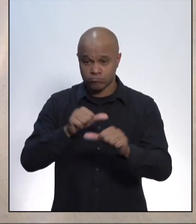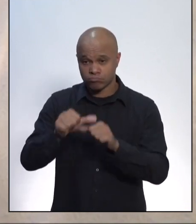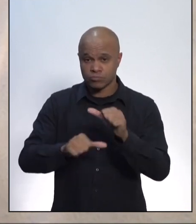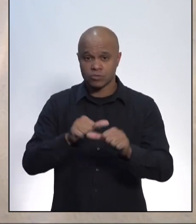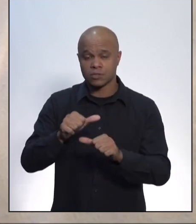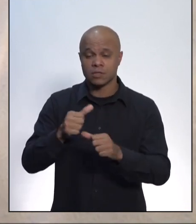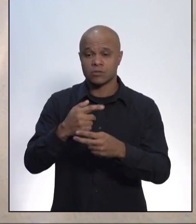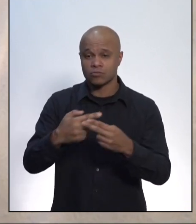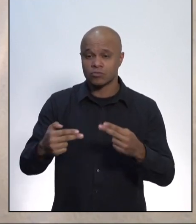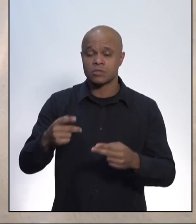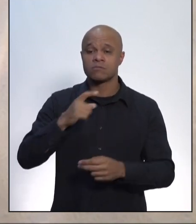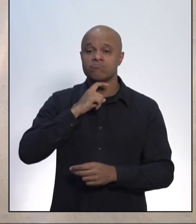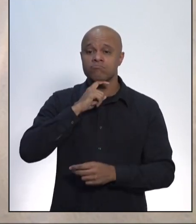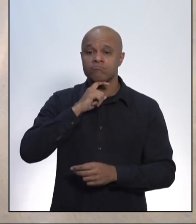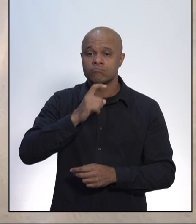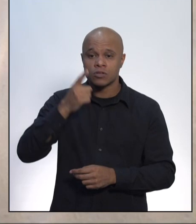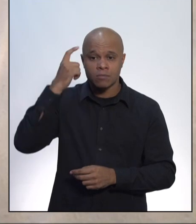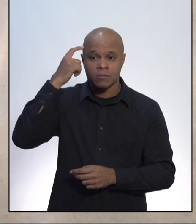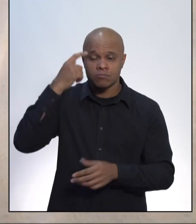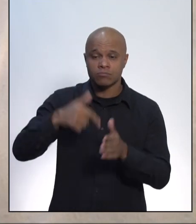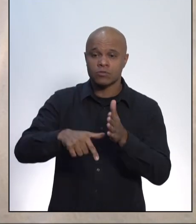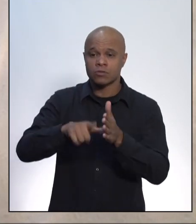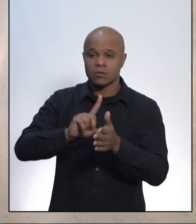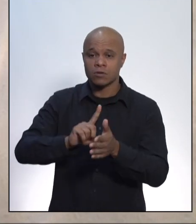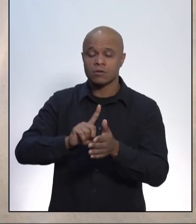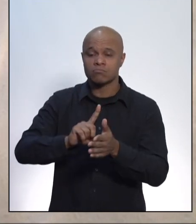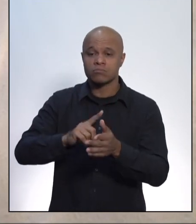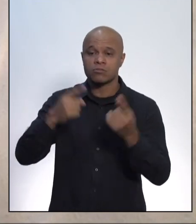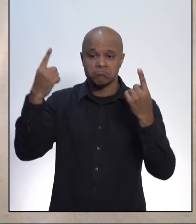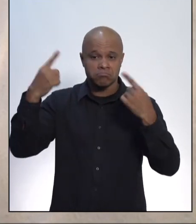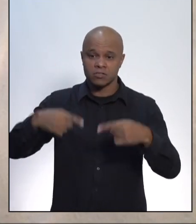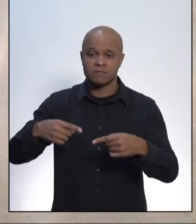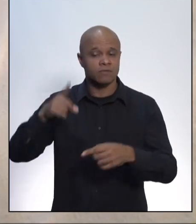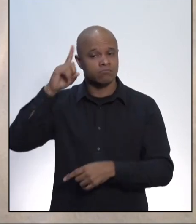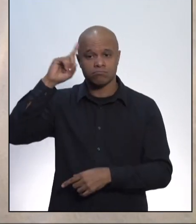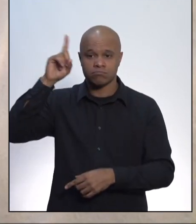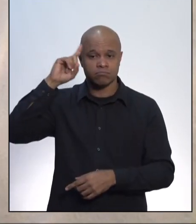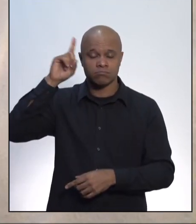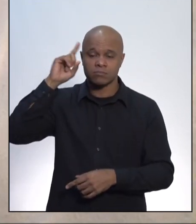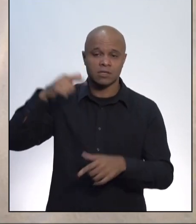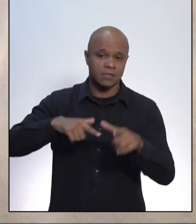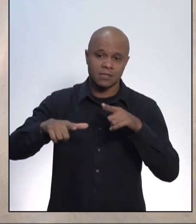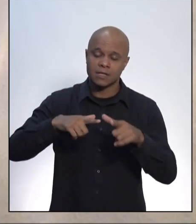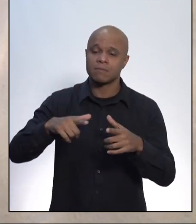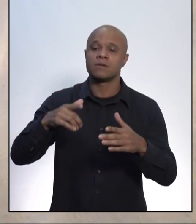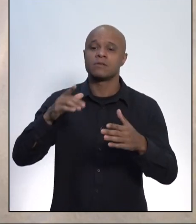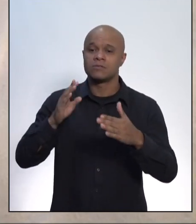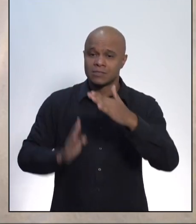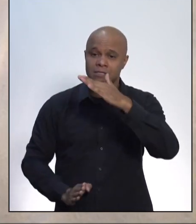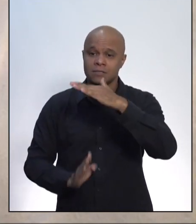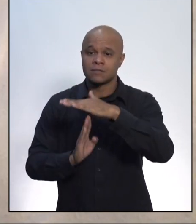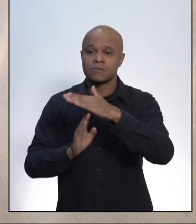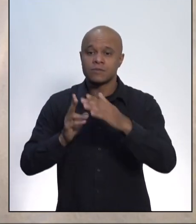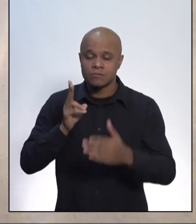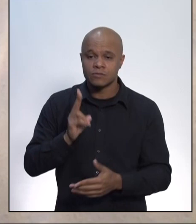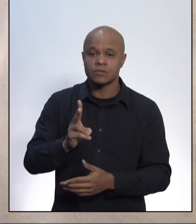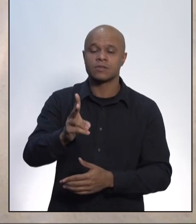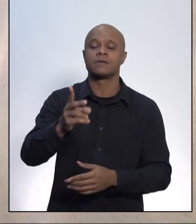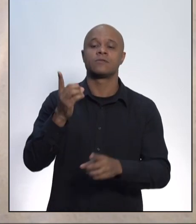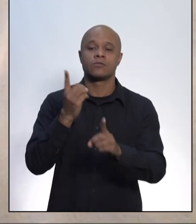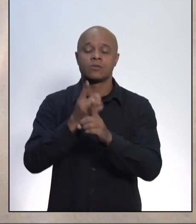que ninguém pensou em automatizar, entendeu? E os desafios é o dia a dia. Eu acho que as barreiras que a gente tem, né? É